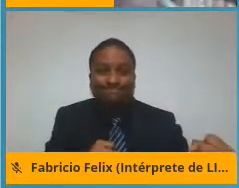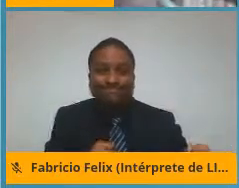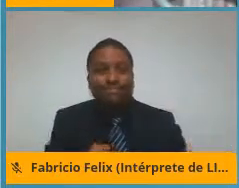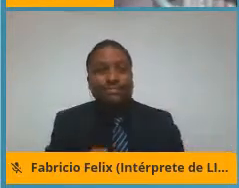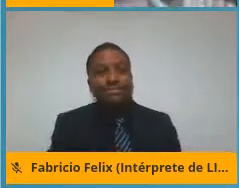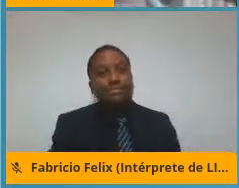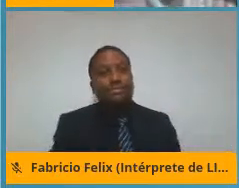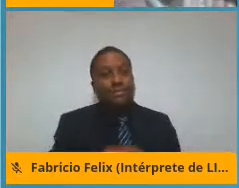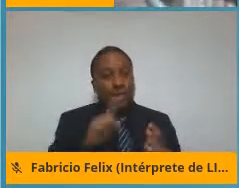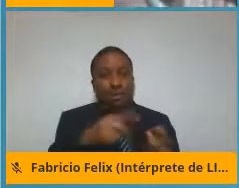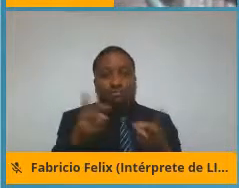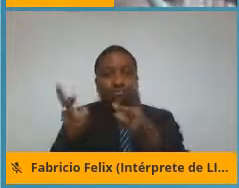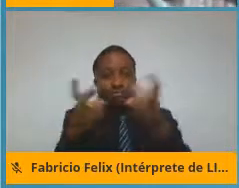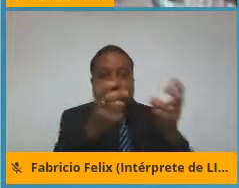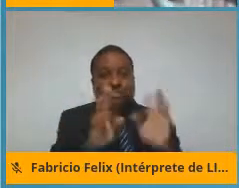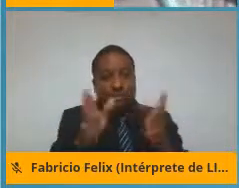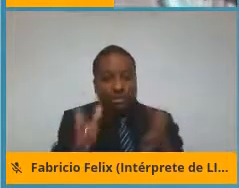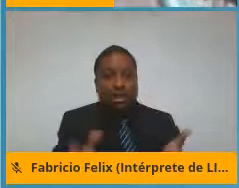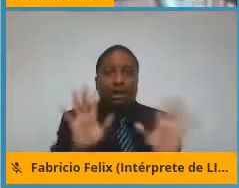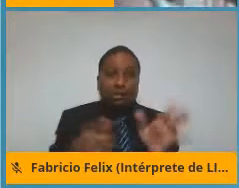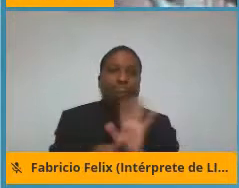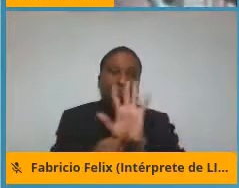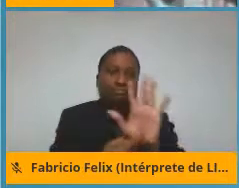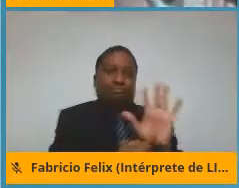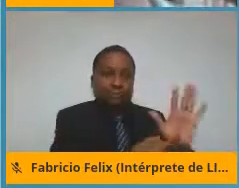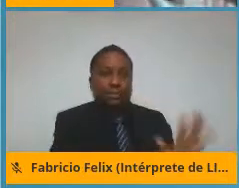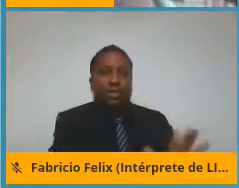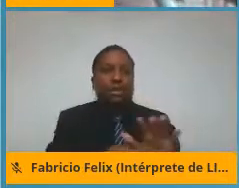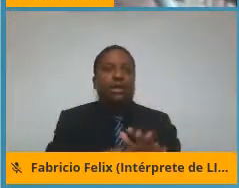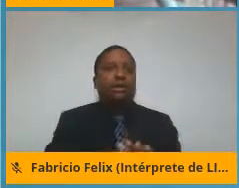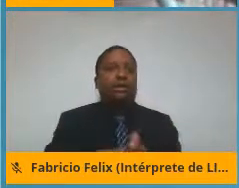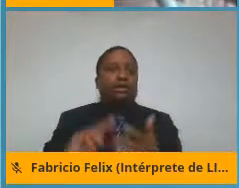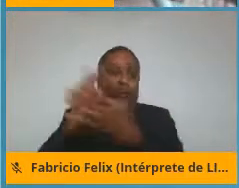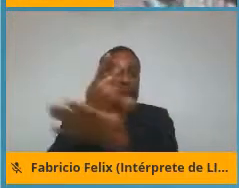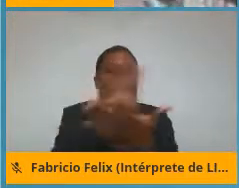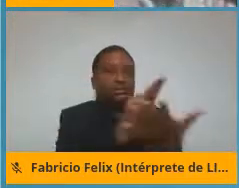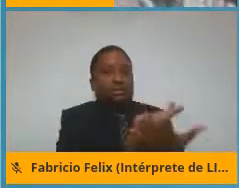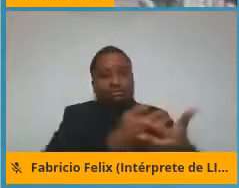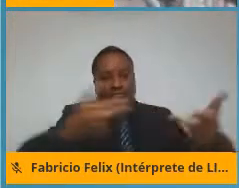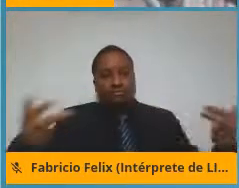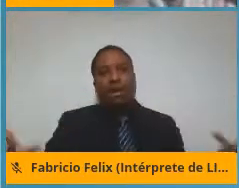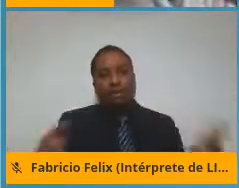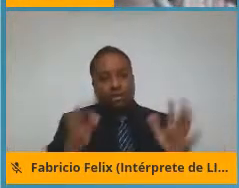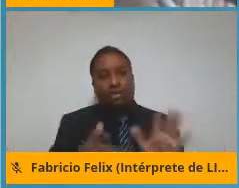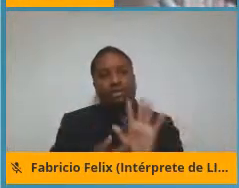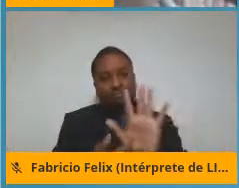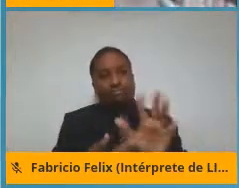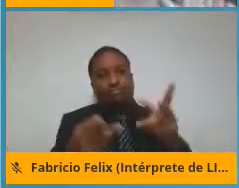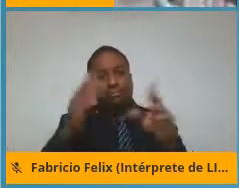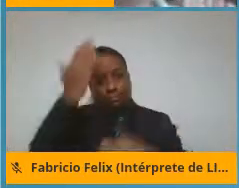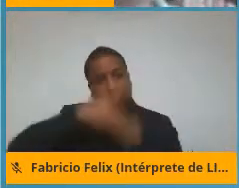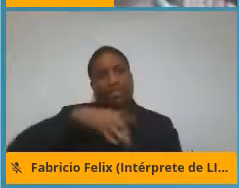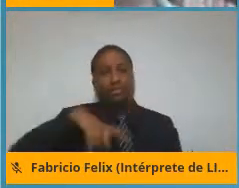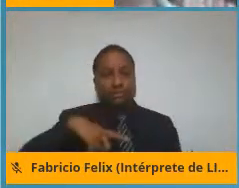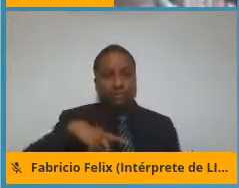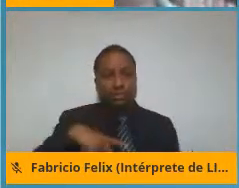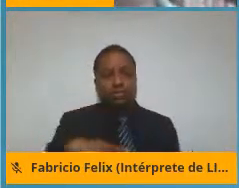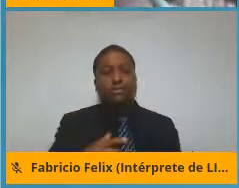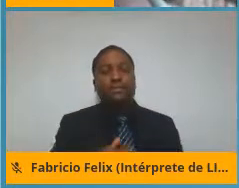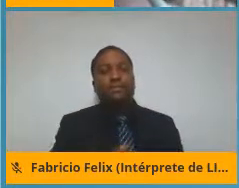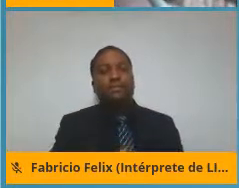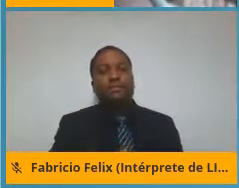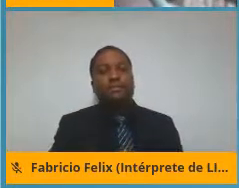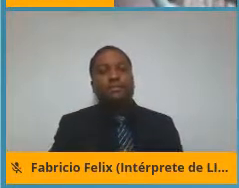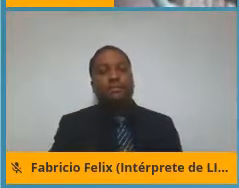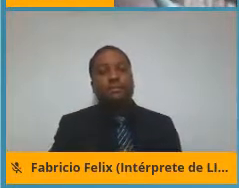É o que a gente tem visto, já foi bem demonstrado em várias situações diferentes. Então, ele é um vírus que tem uma alta infectividade.